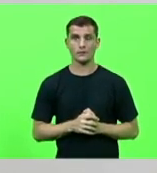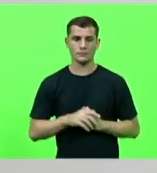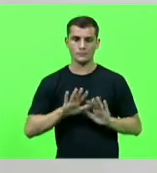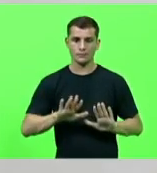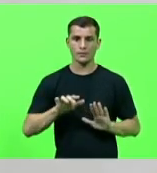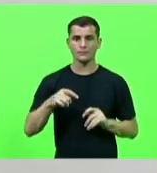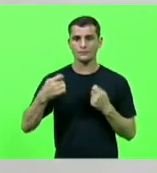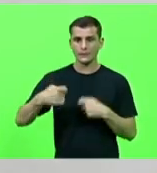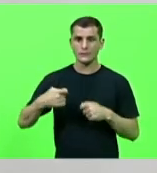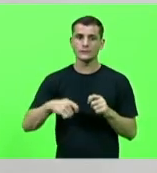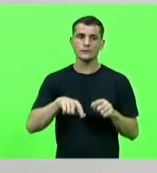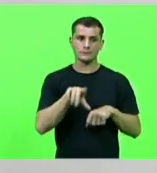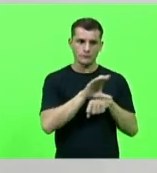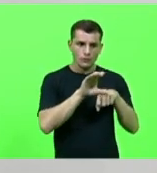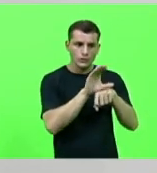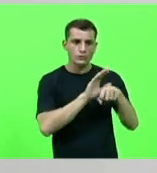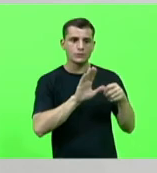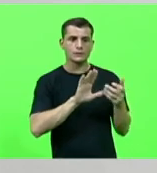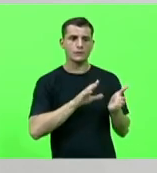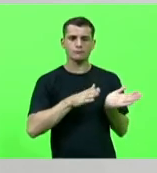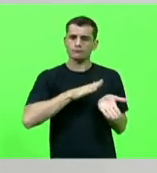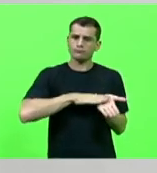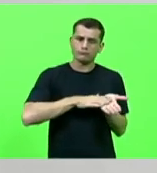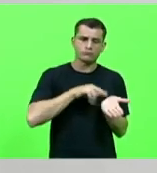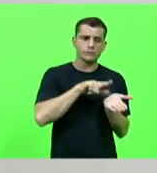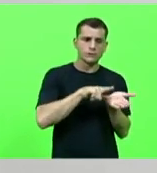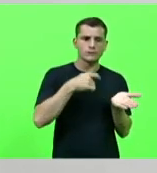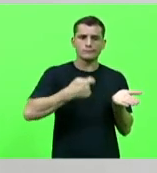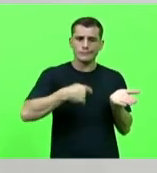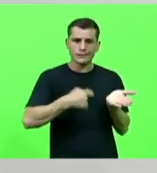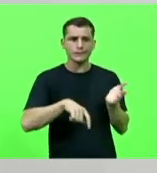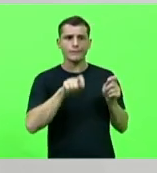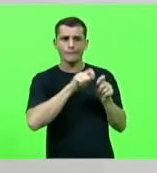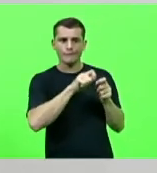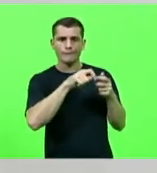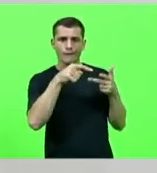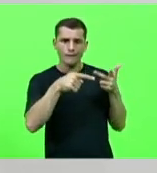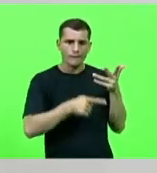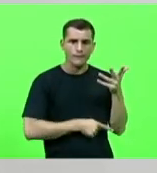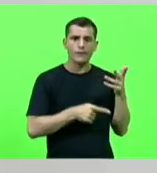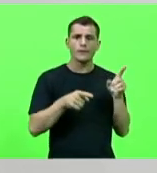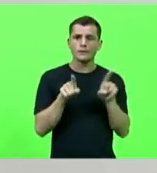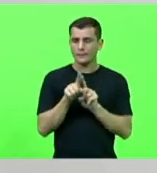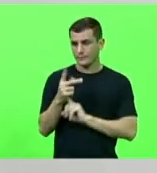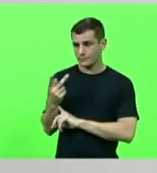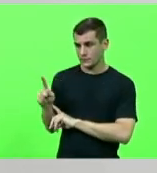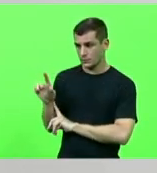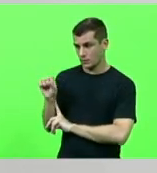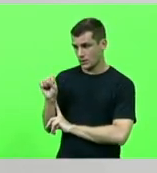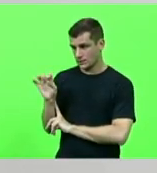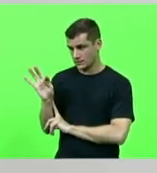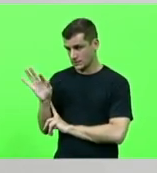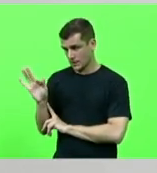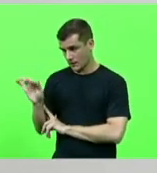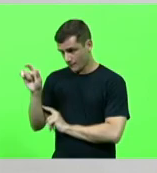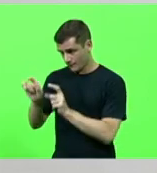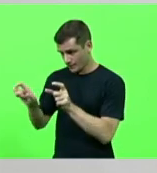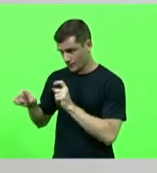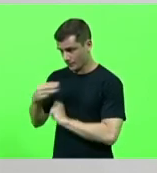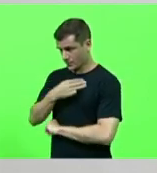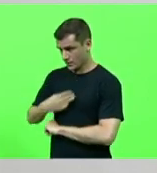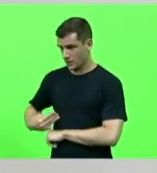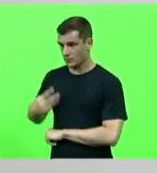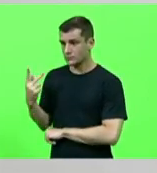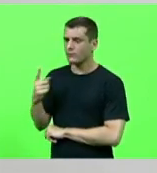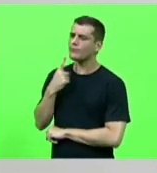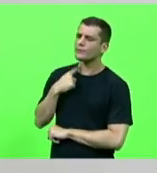e que as suas opiniões, seus desejos, suas vontades, senhores ministros do Supremo Tribunal Federal, não façam